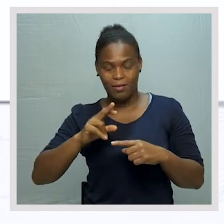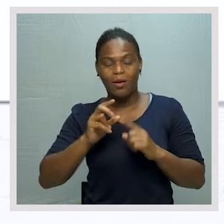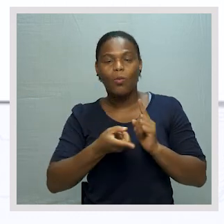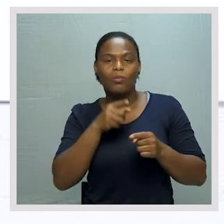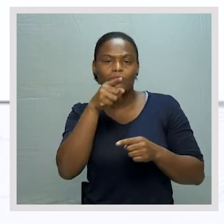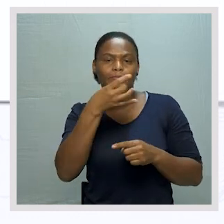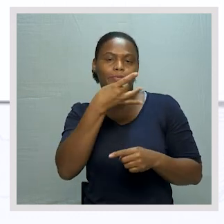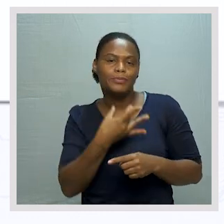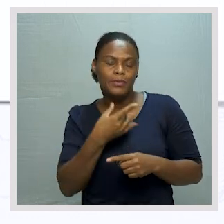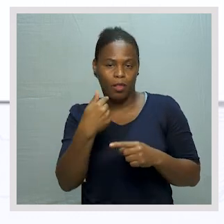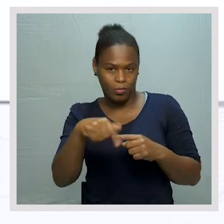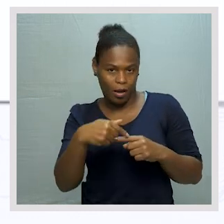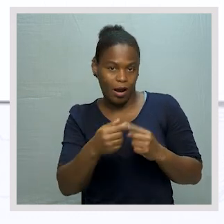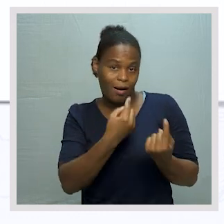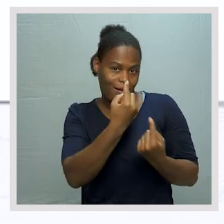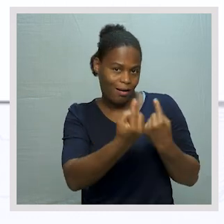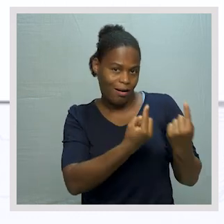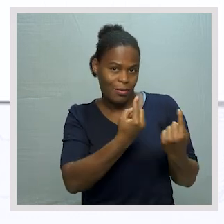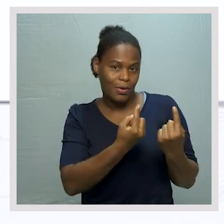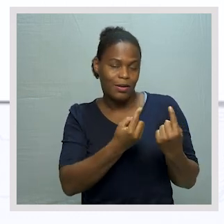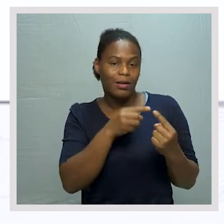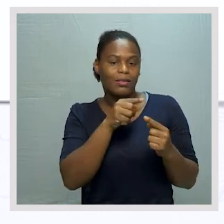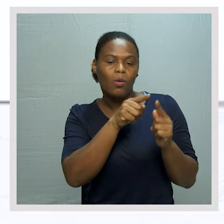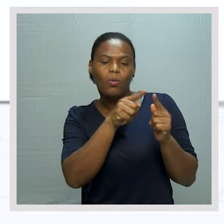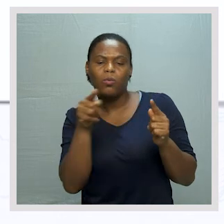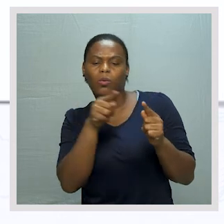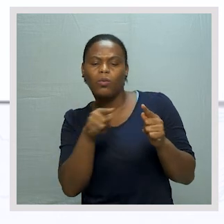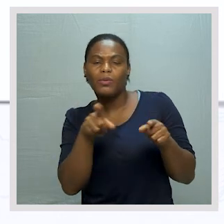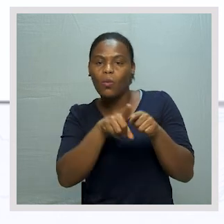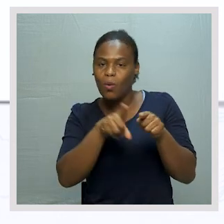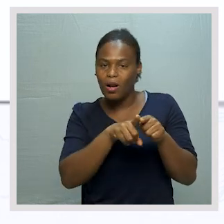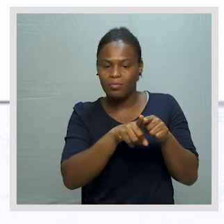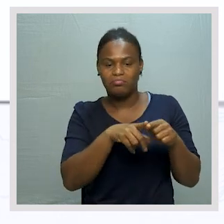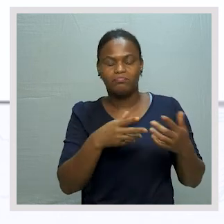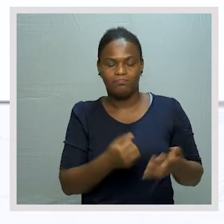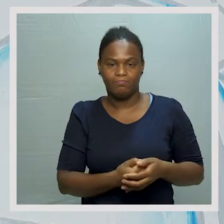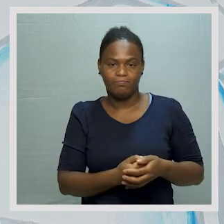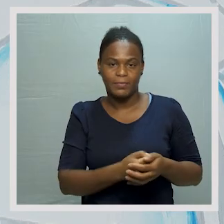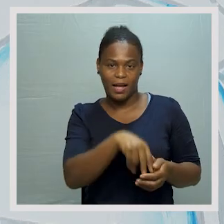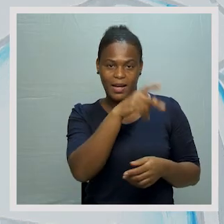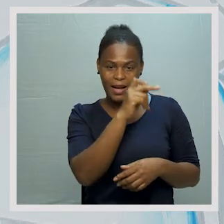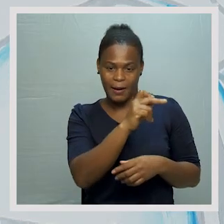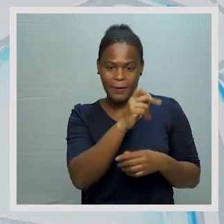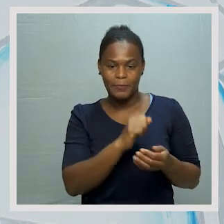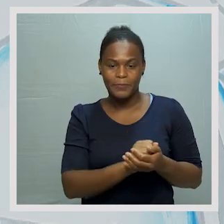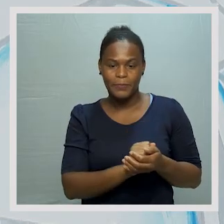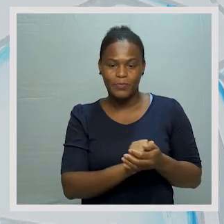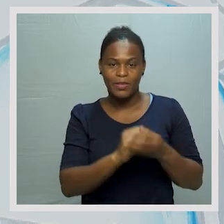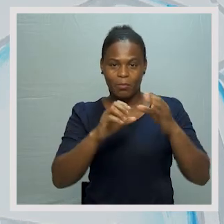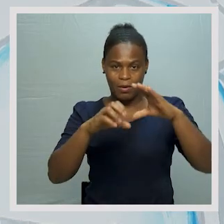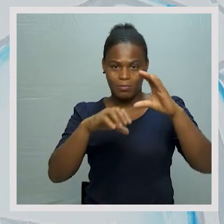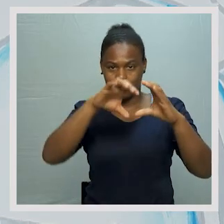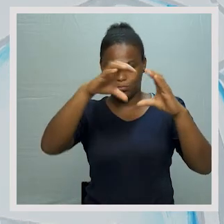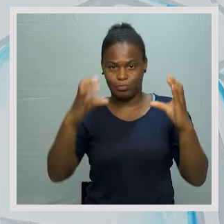racionais que te permite obter cada uma das seguintes igualdades. A linha A,